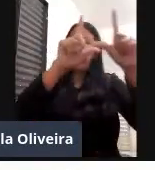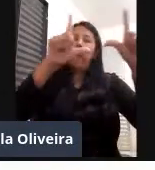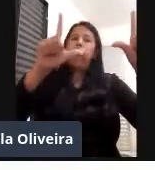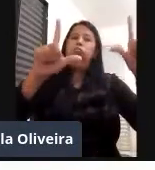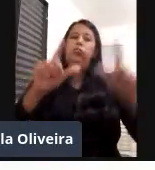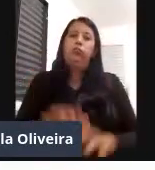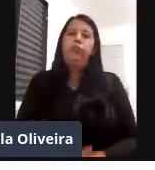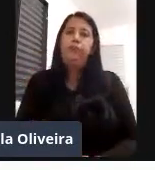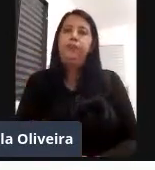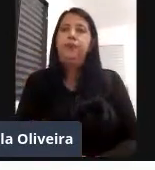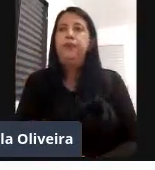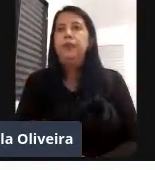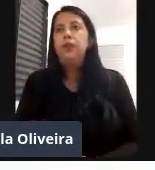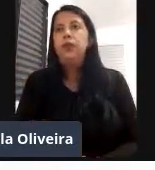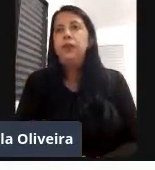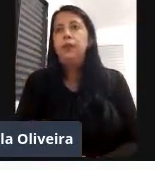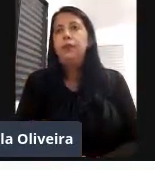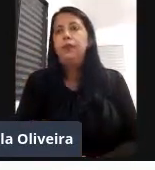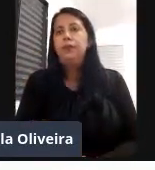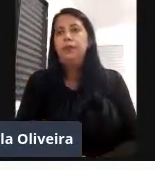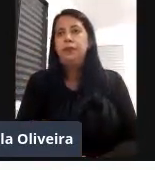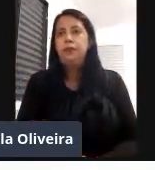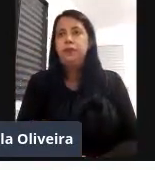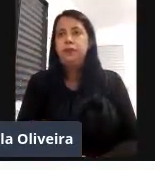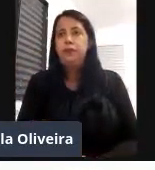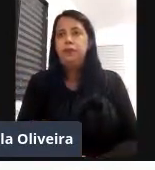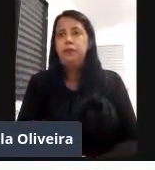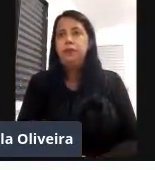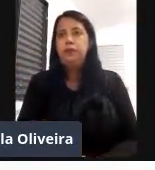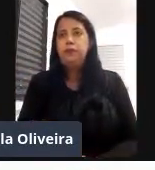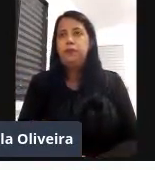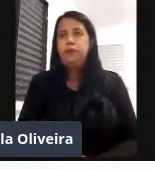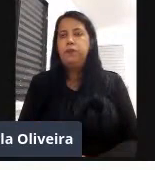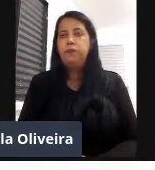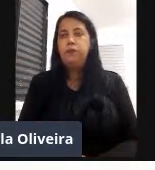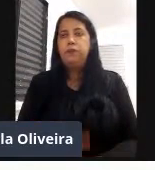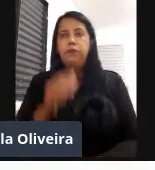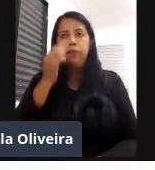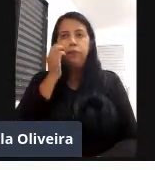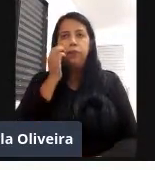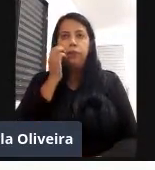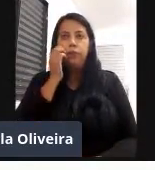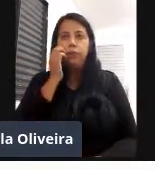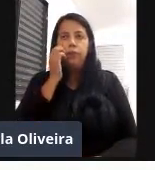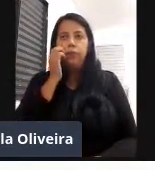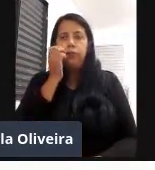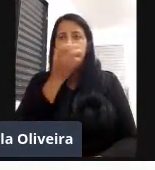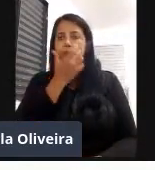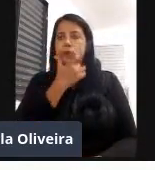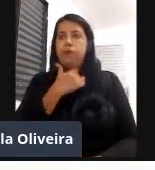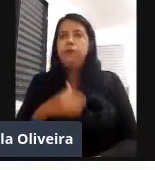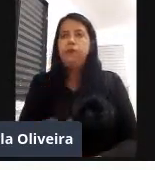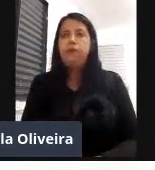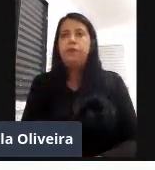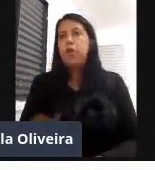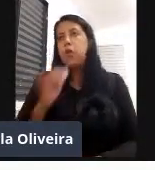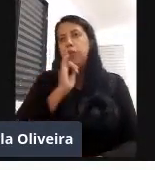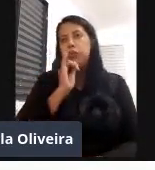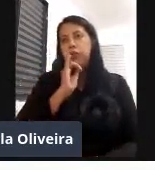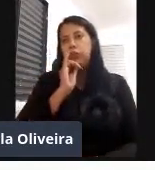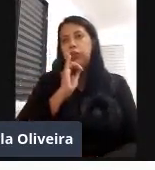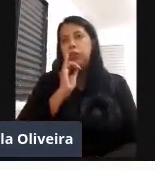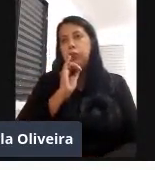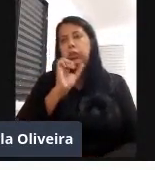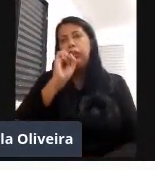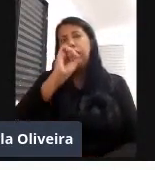ente. Esse termo aqui, ele só tem a expressão, o termo, né, a palavra-chave, dados governamentais.